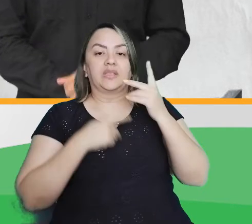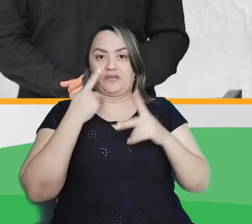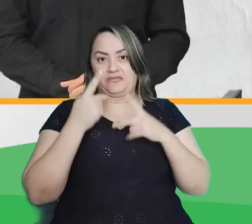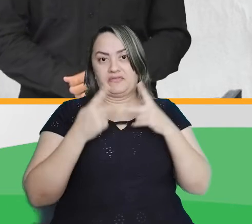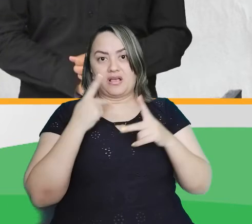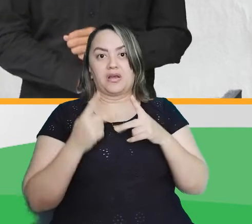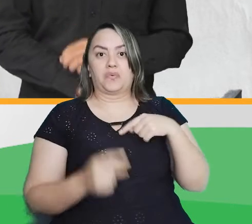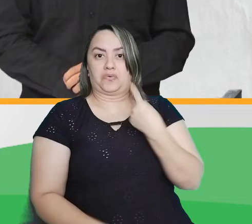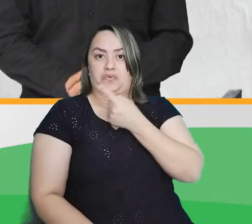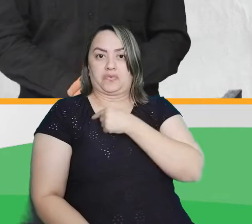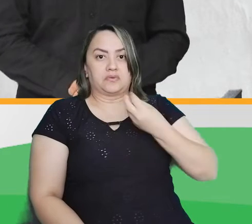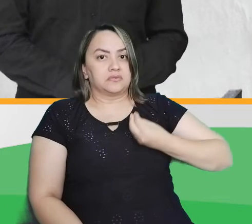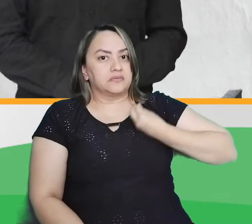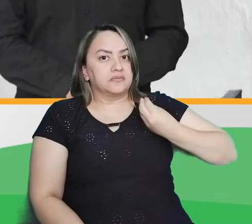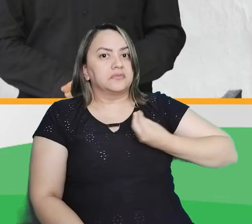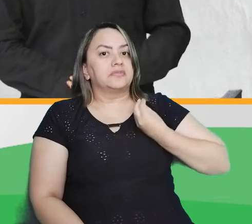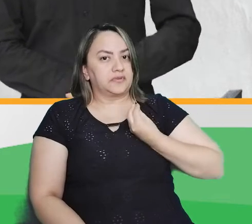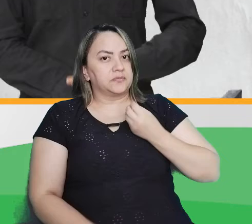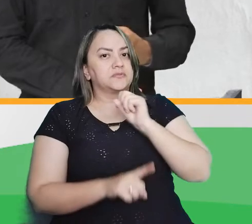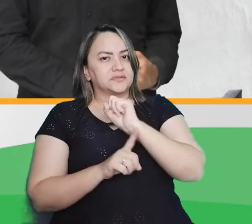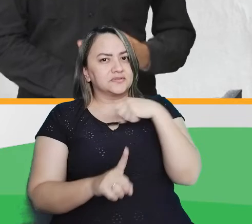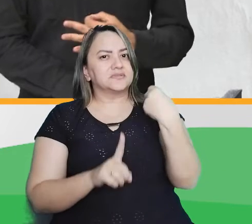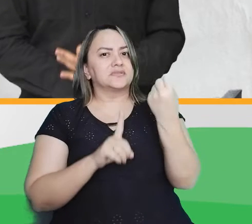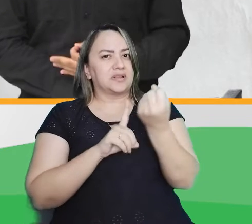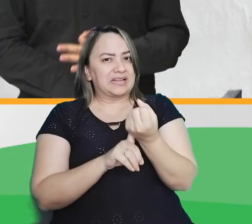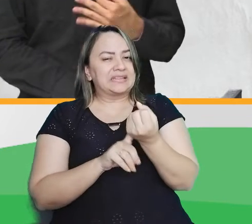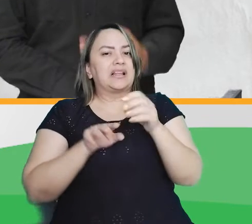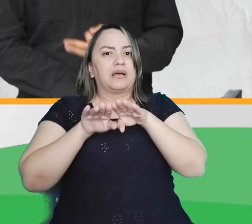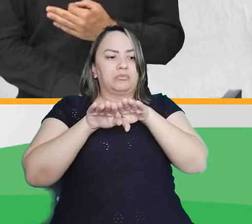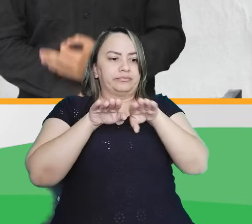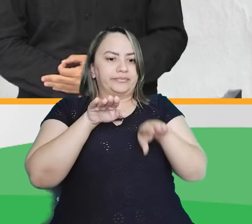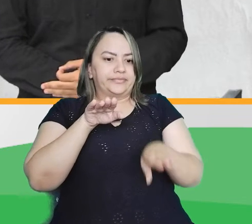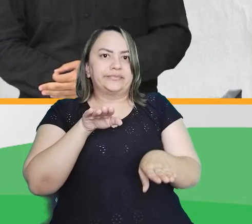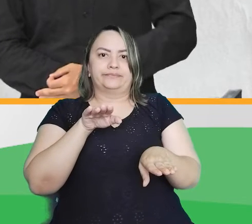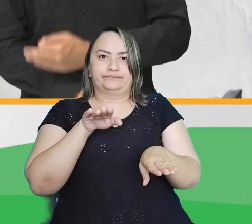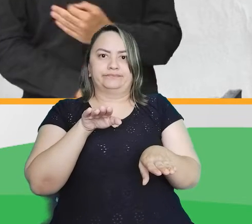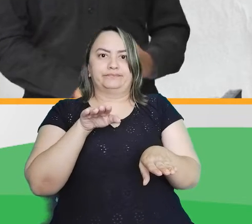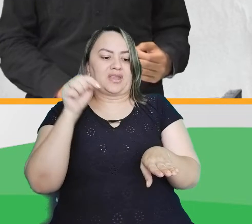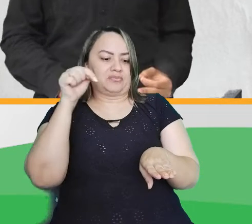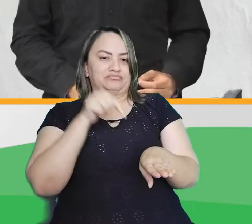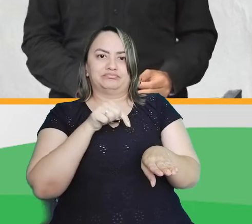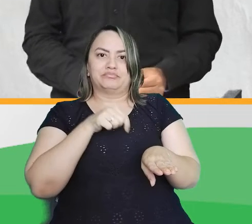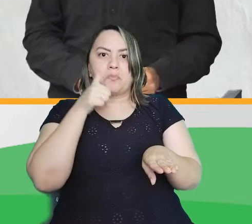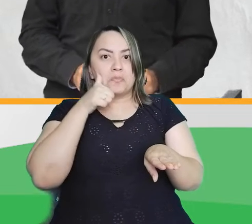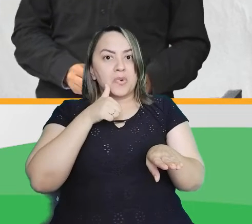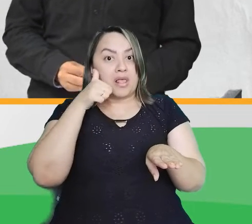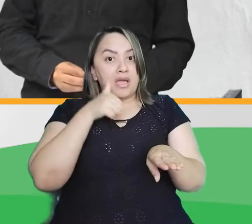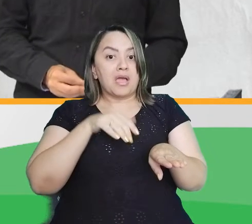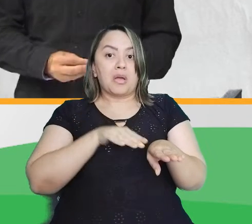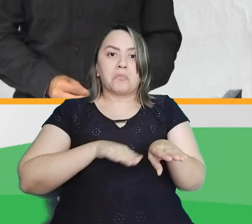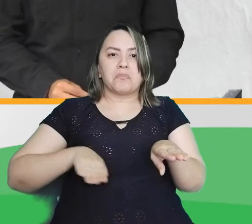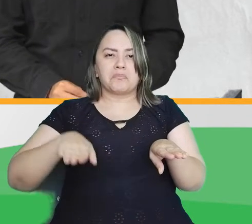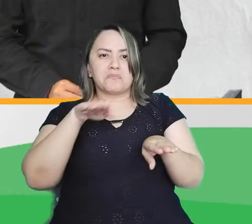que vivemos em uma sociedade com uma profunda desigualdade entre homens e mulheres e que essa desigualdade pode